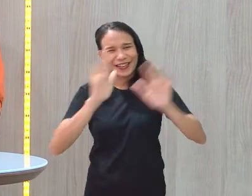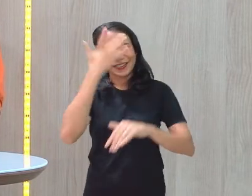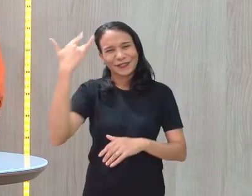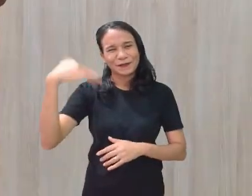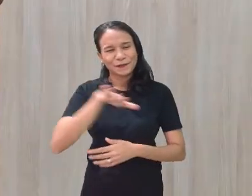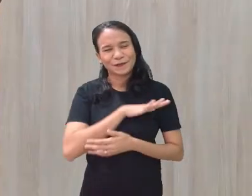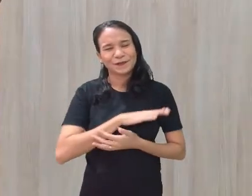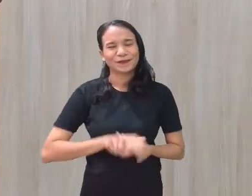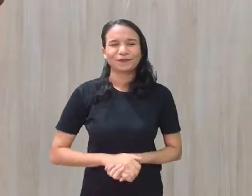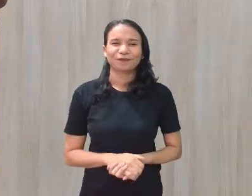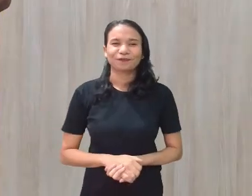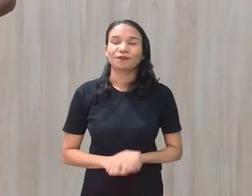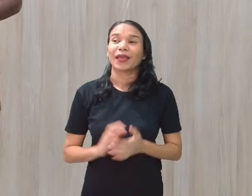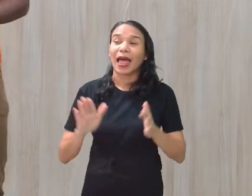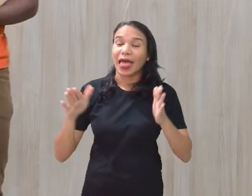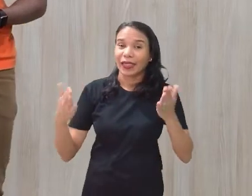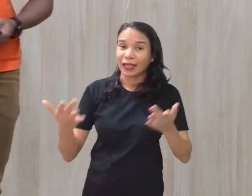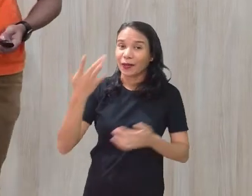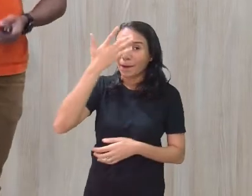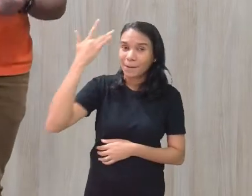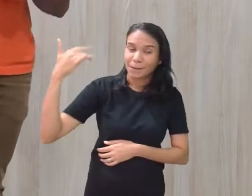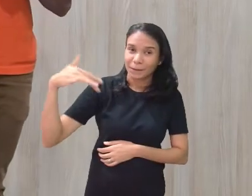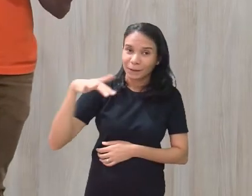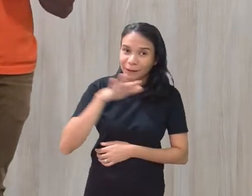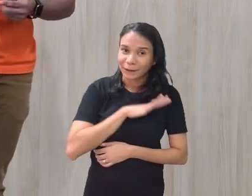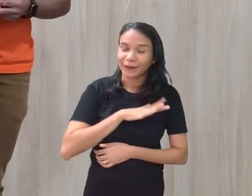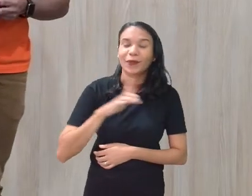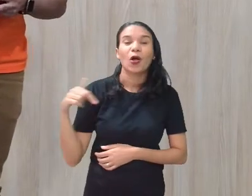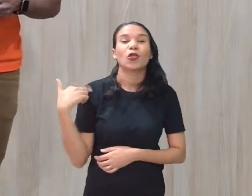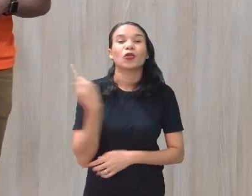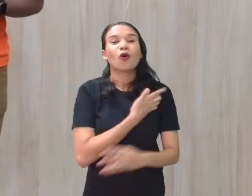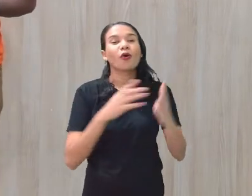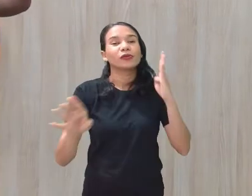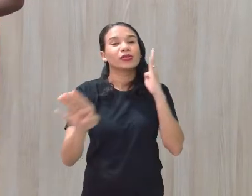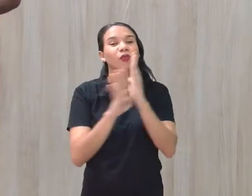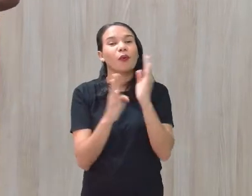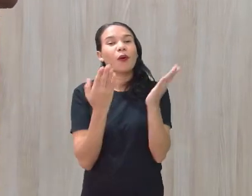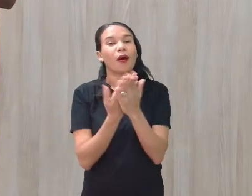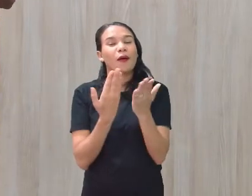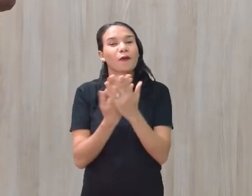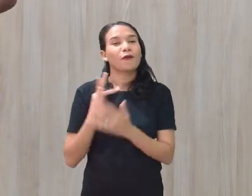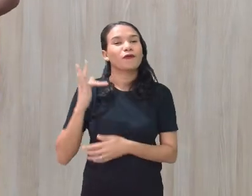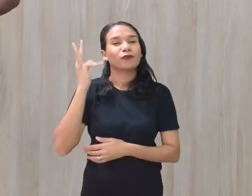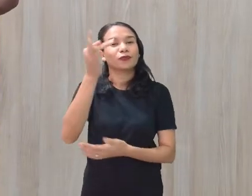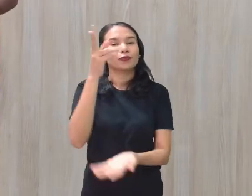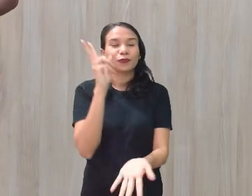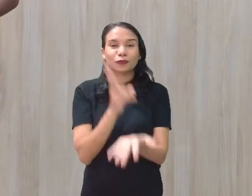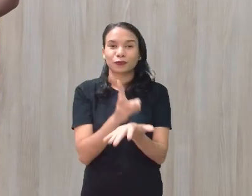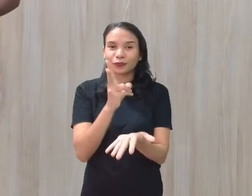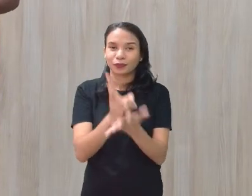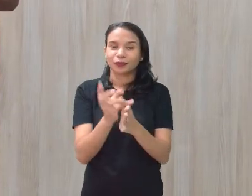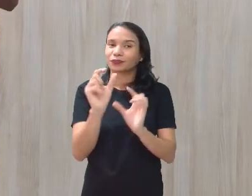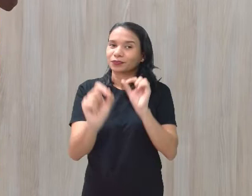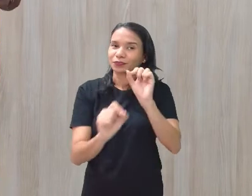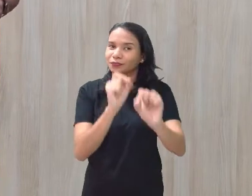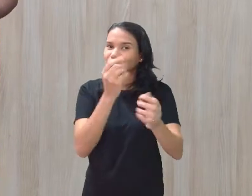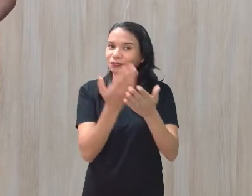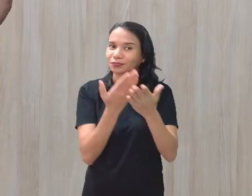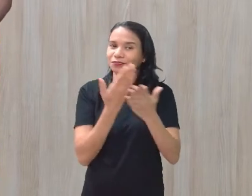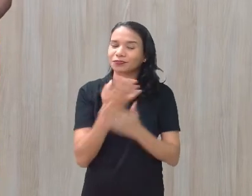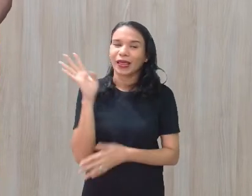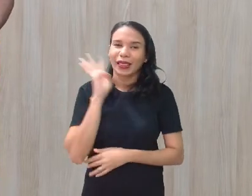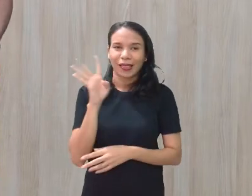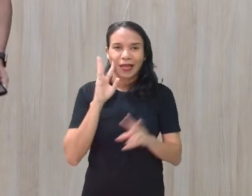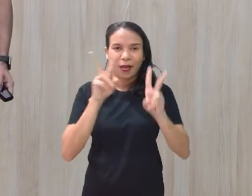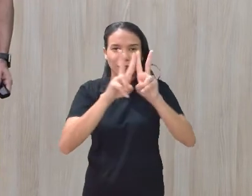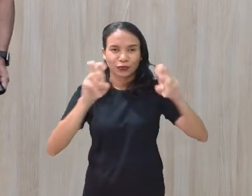gente. Então é isso, pessoal. Nos vemos na próxima aula. Vamos dar continuidade aí a esse estudo massa sobre